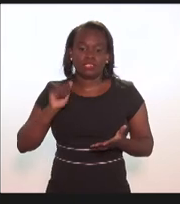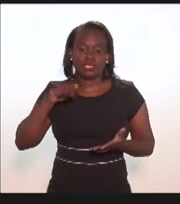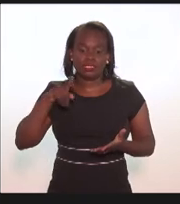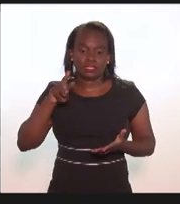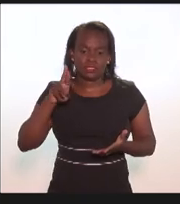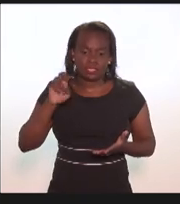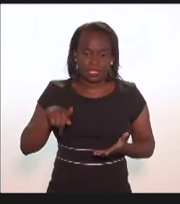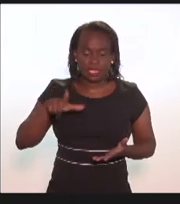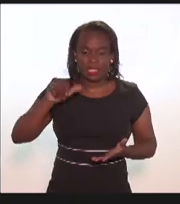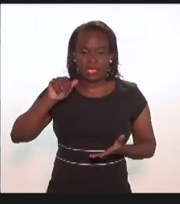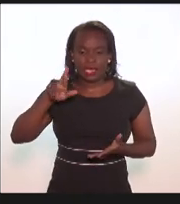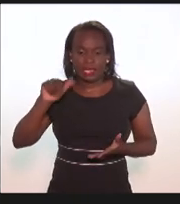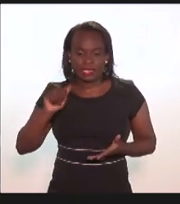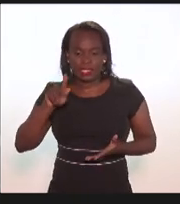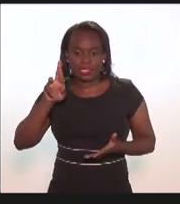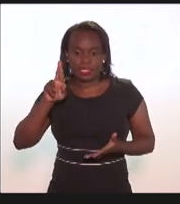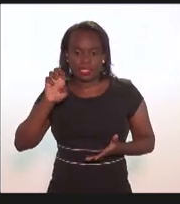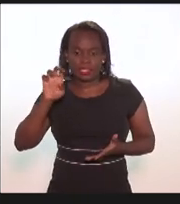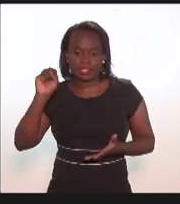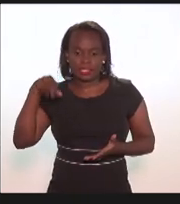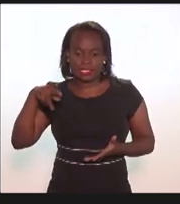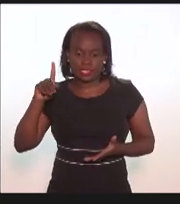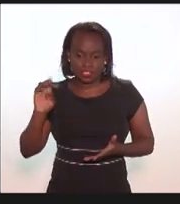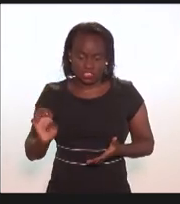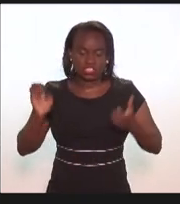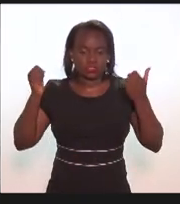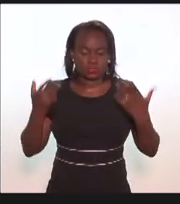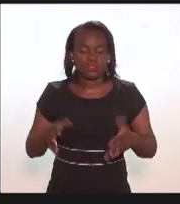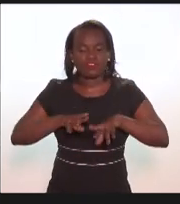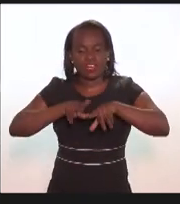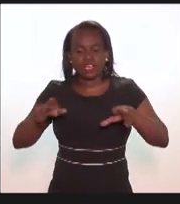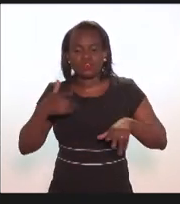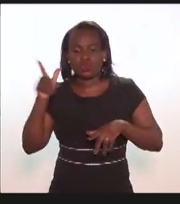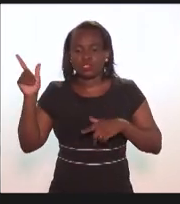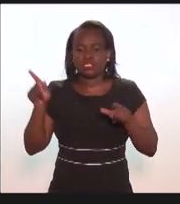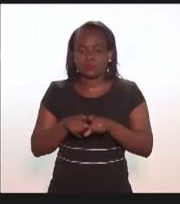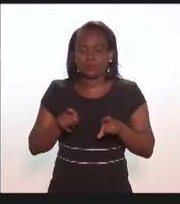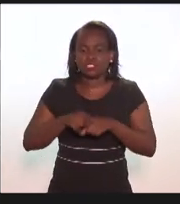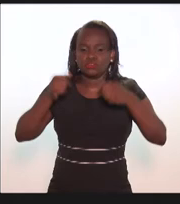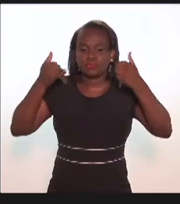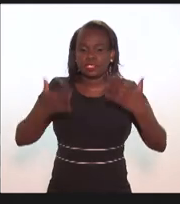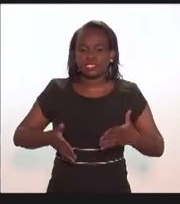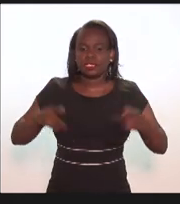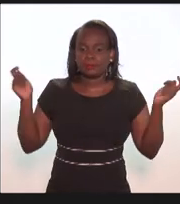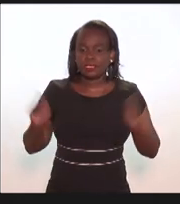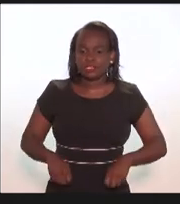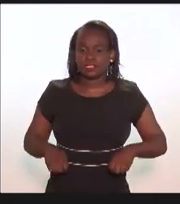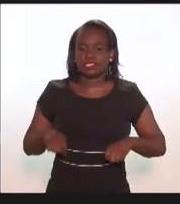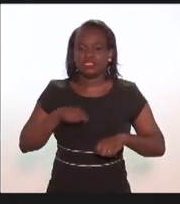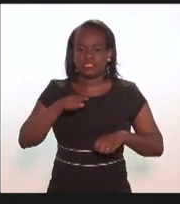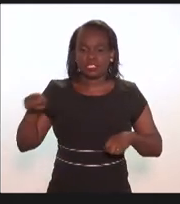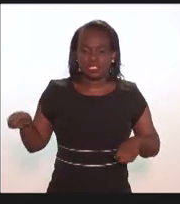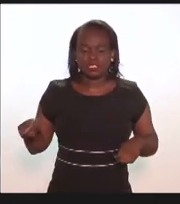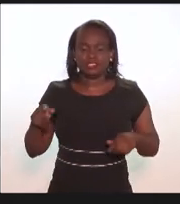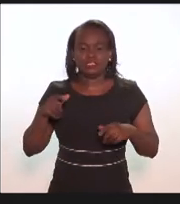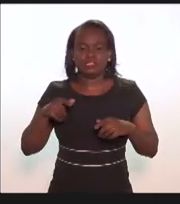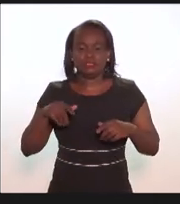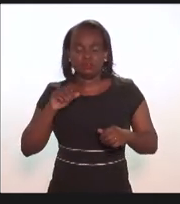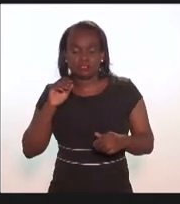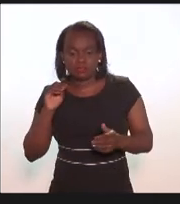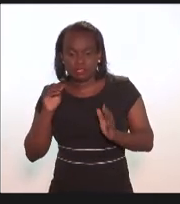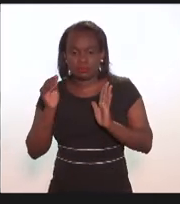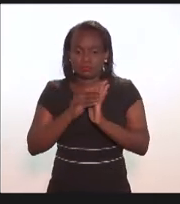vários economistas estão aí colocando que pode, inclusive, numa situação de capacidade ociosa, de recursos ociosos,